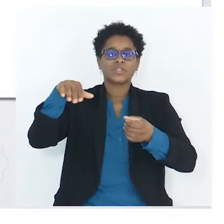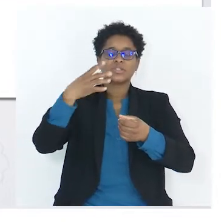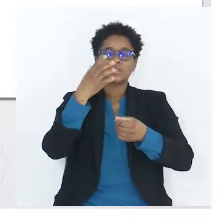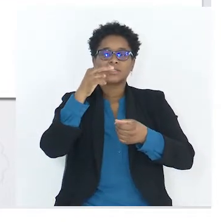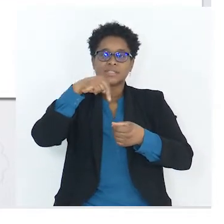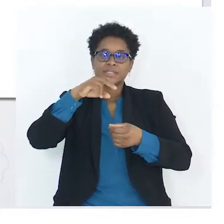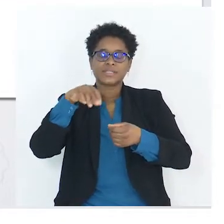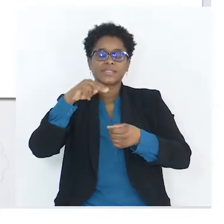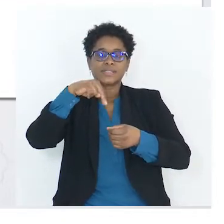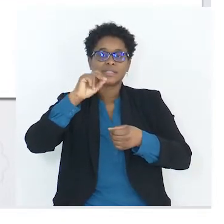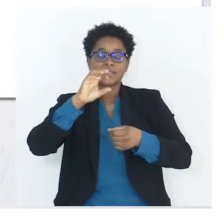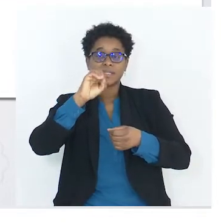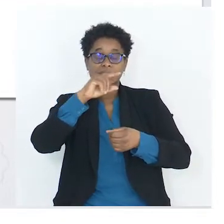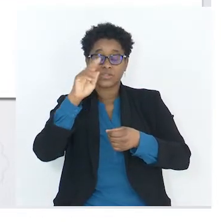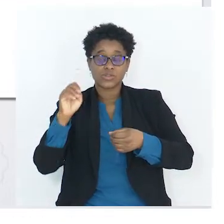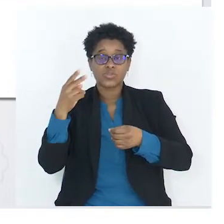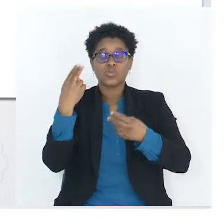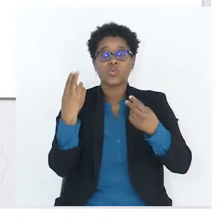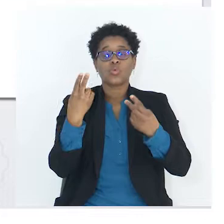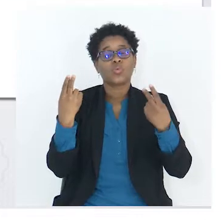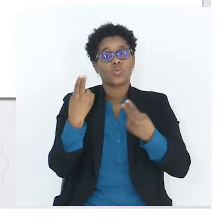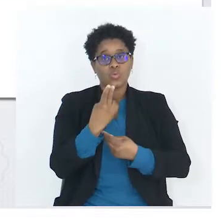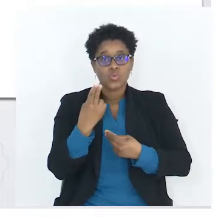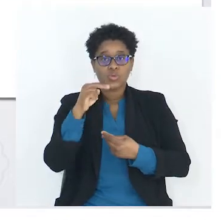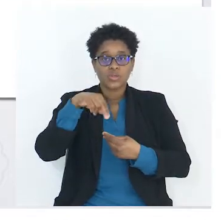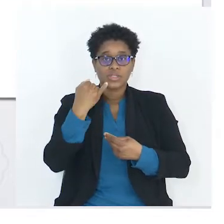foi fundada no ano 1945.